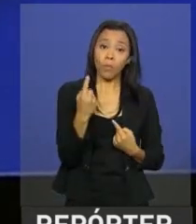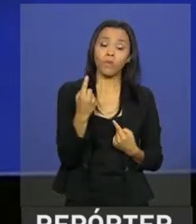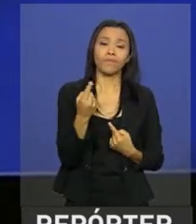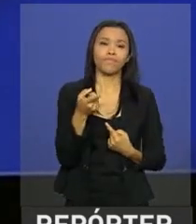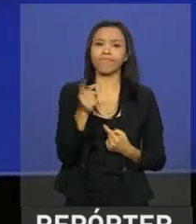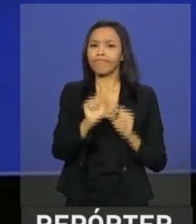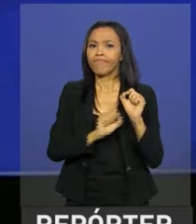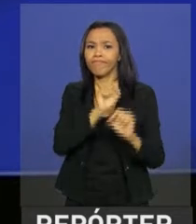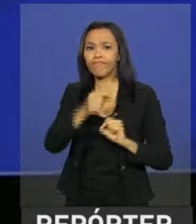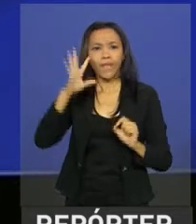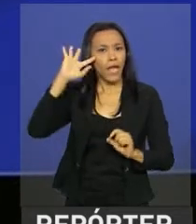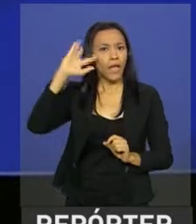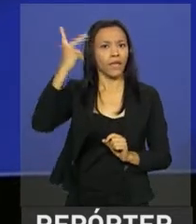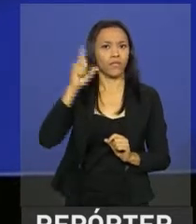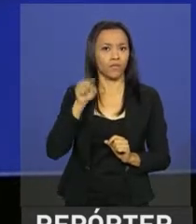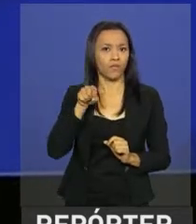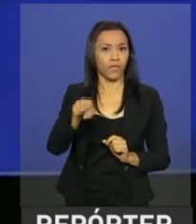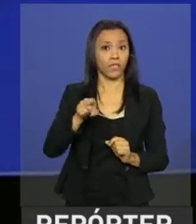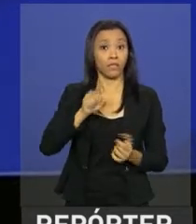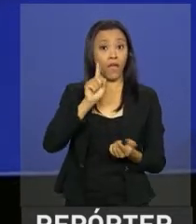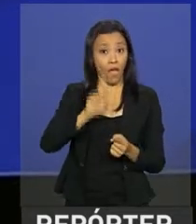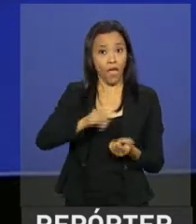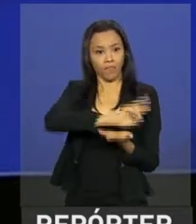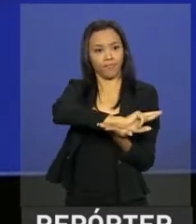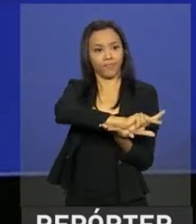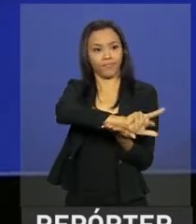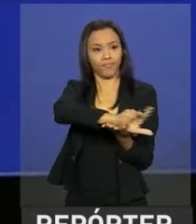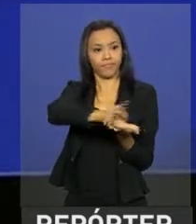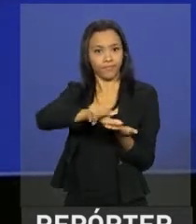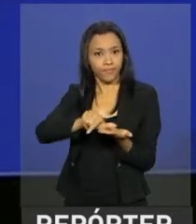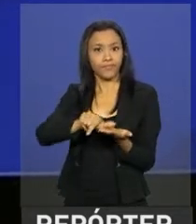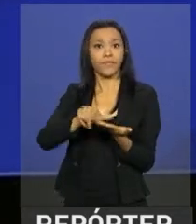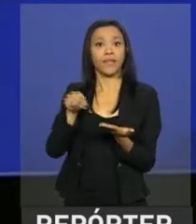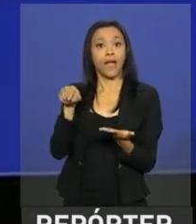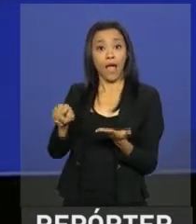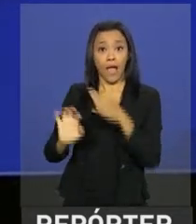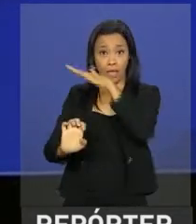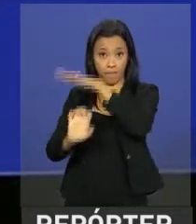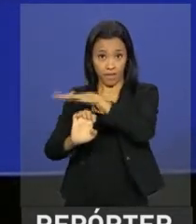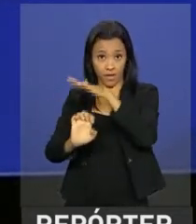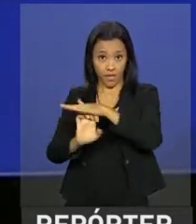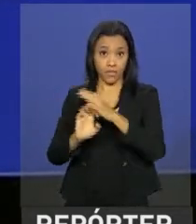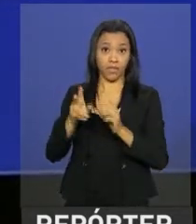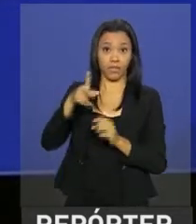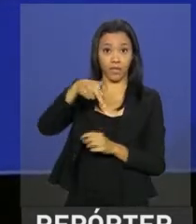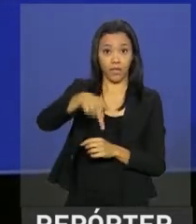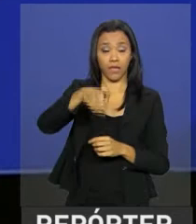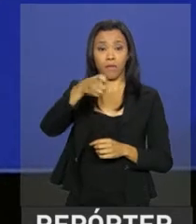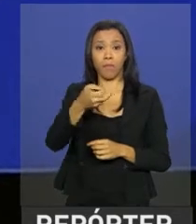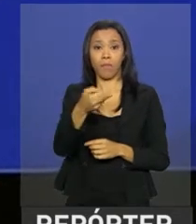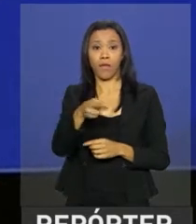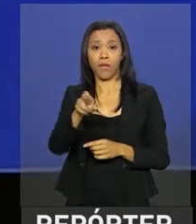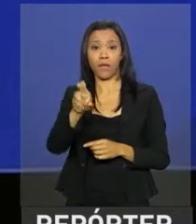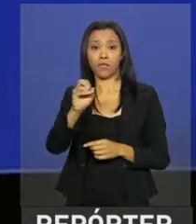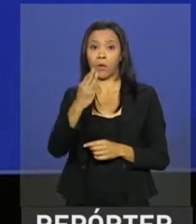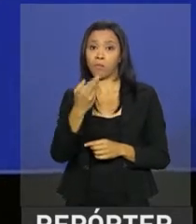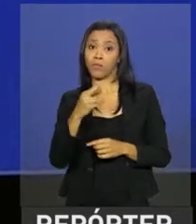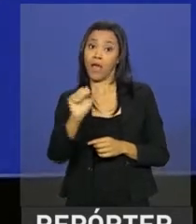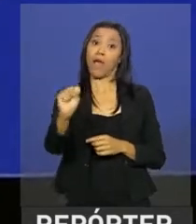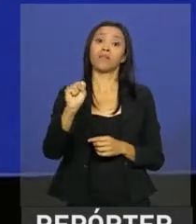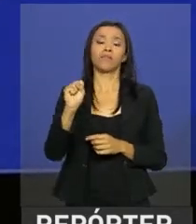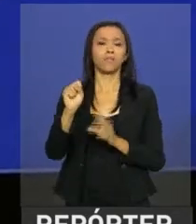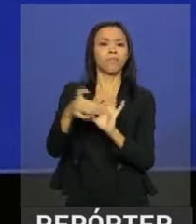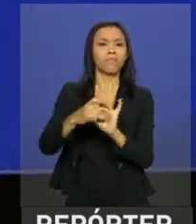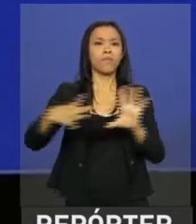respostas é exatamente esta, diversificar a atuação da Petrobras conectada com a